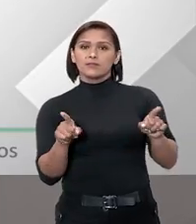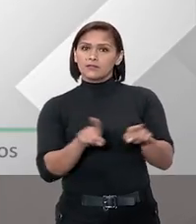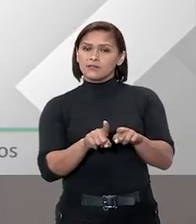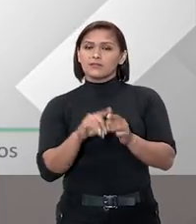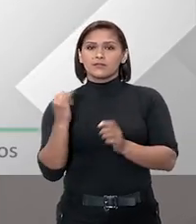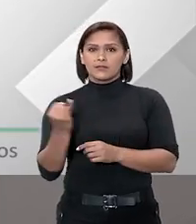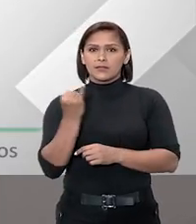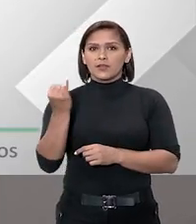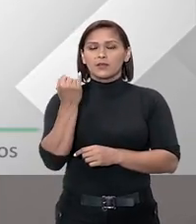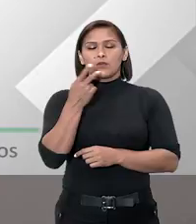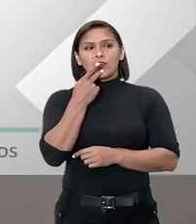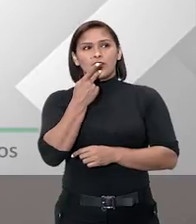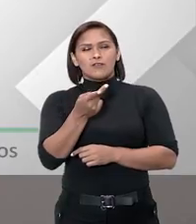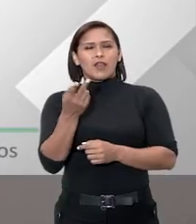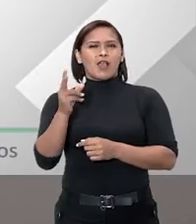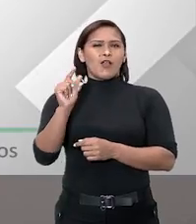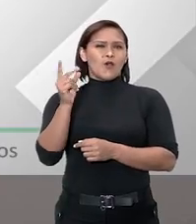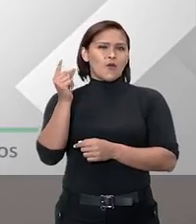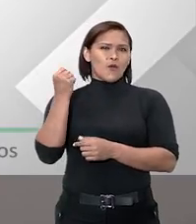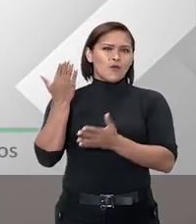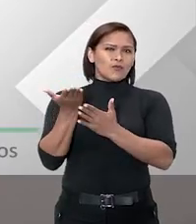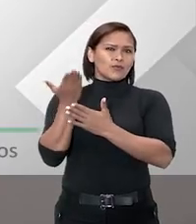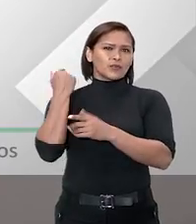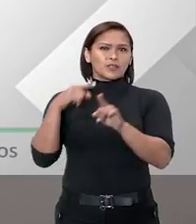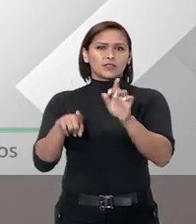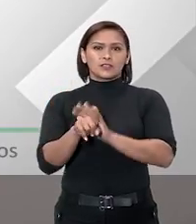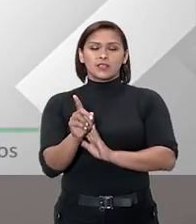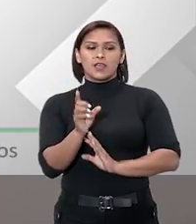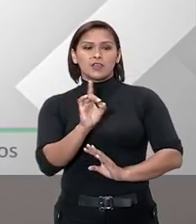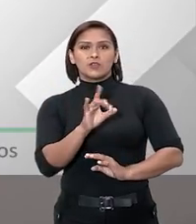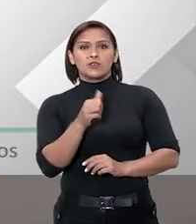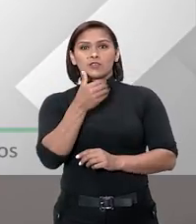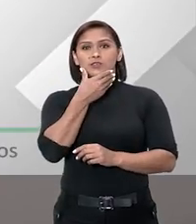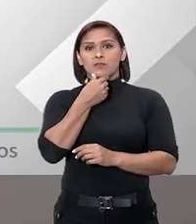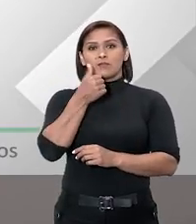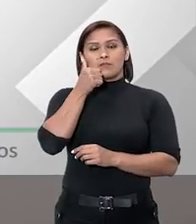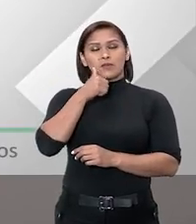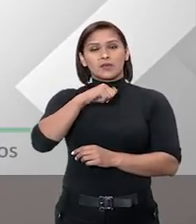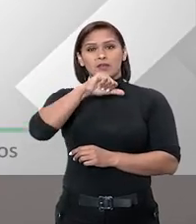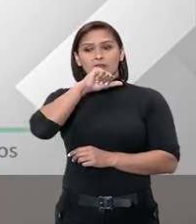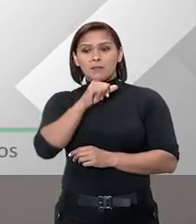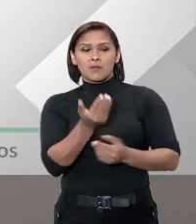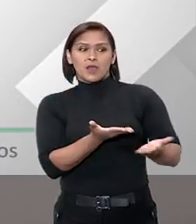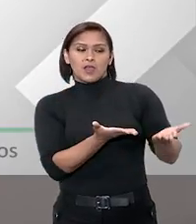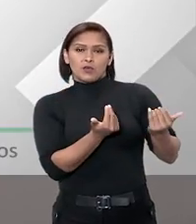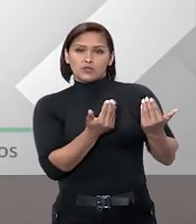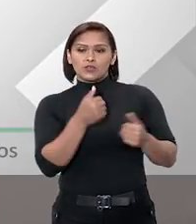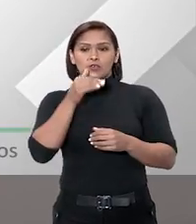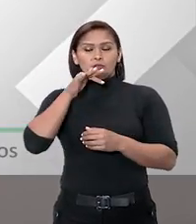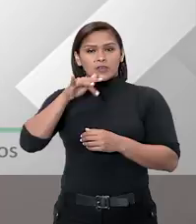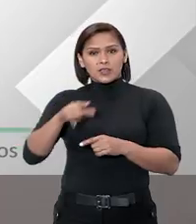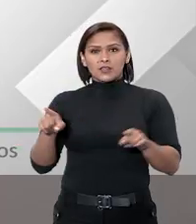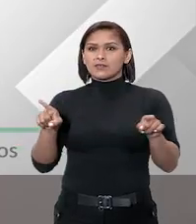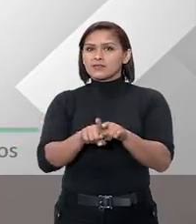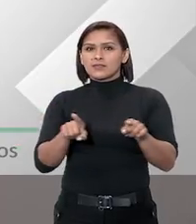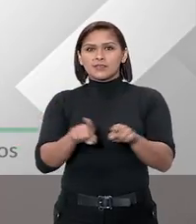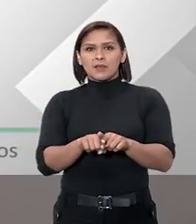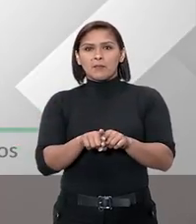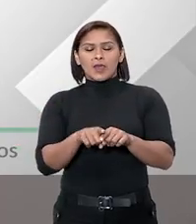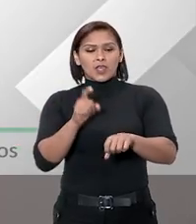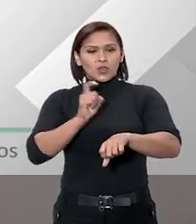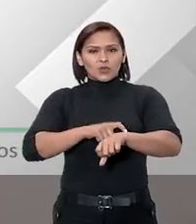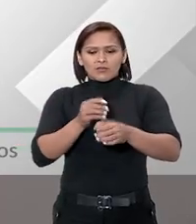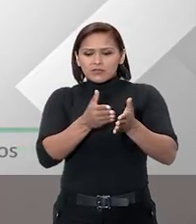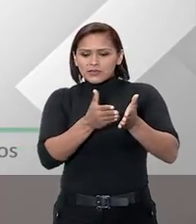é importante, eu já vinha falando isso antes, às vezes não é só o pai ou só a mãe, é o adolescente ou a criança que também não está no